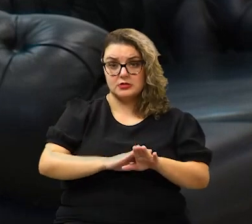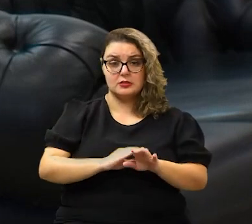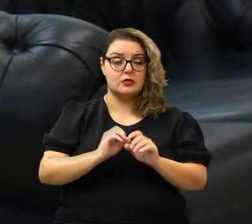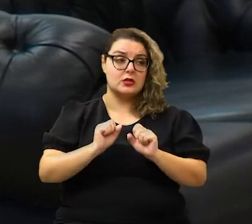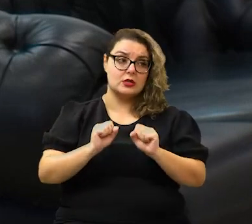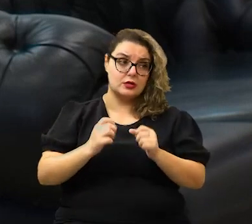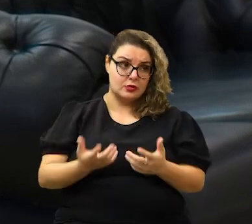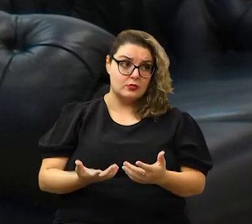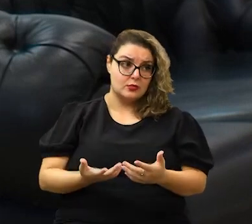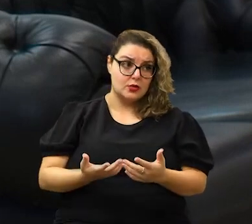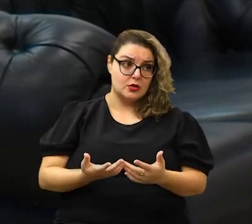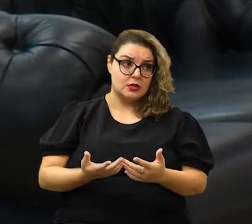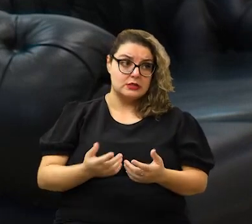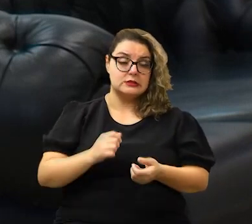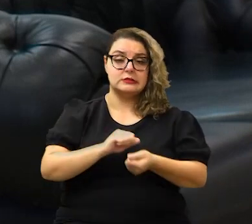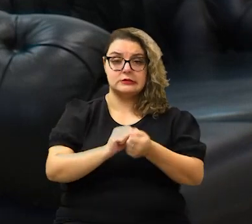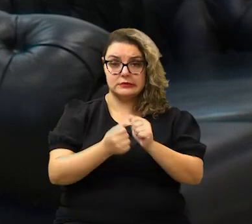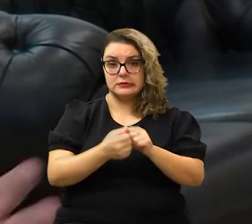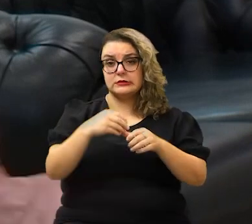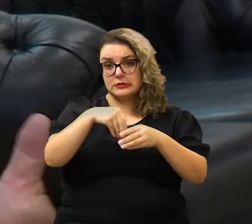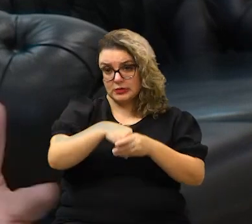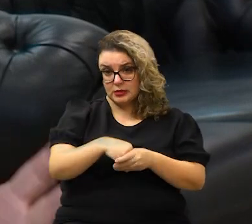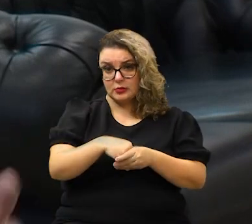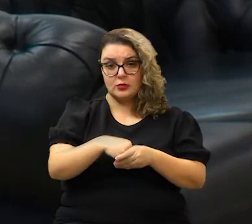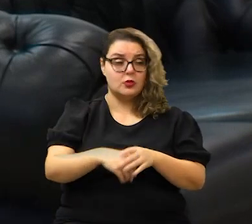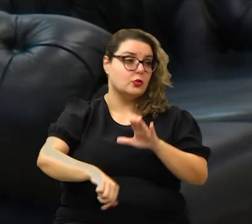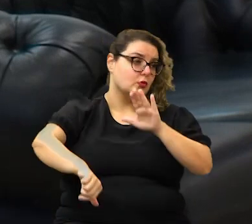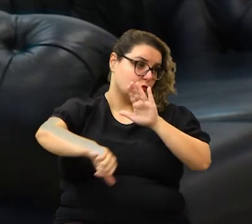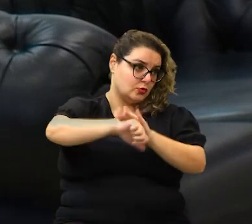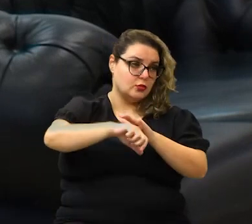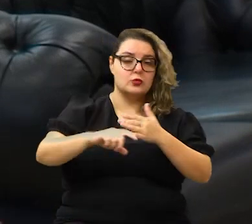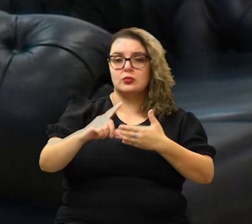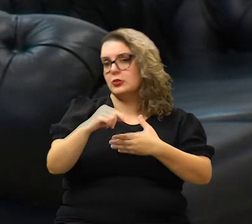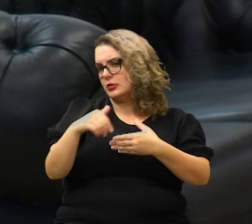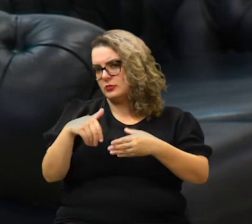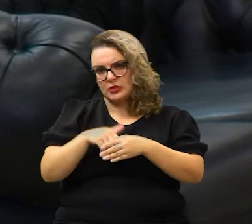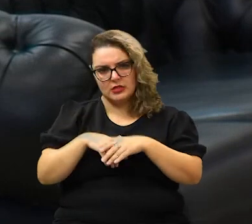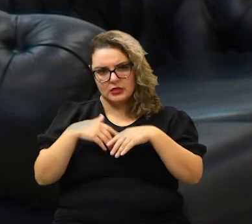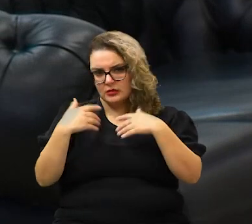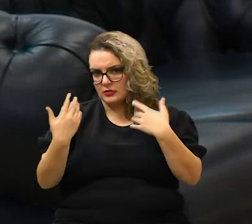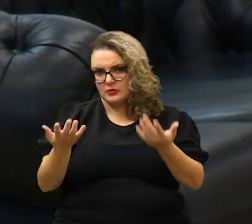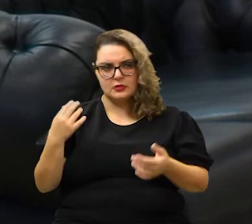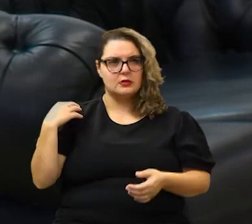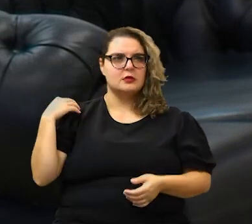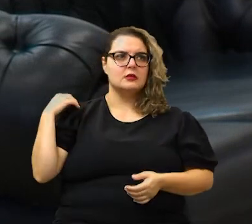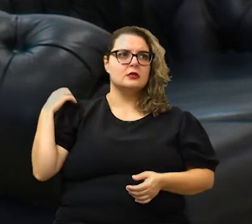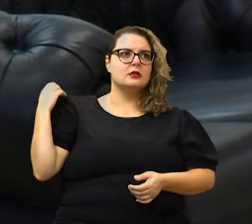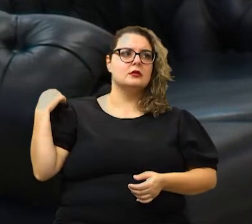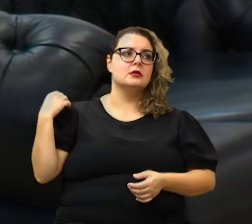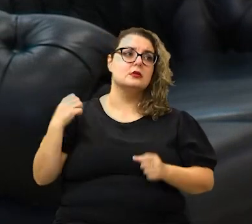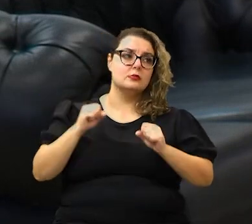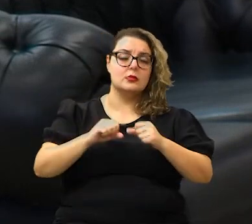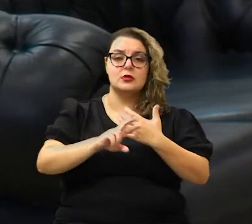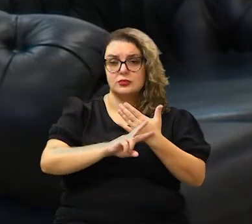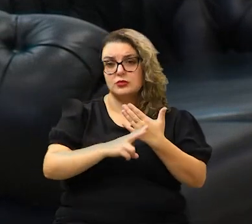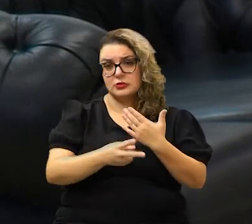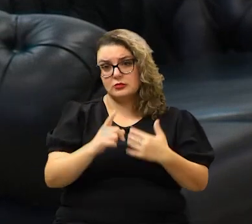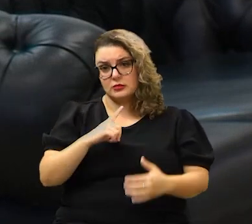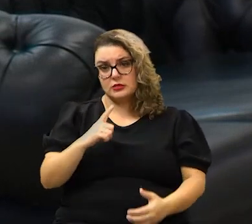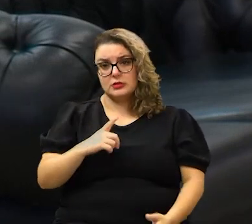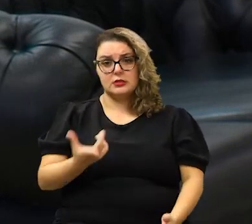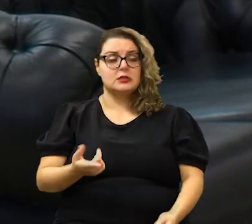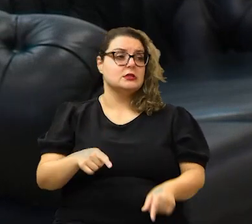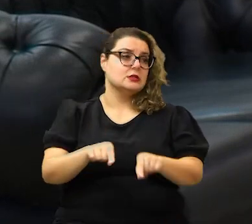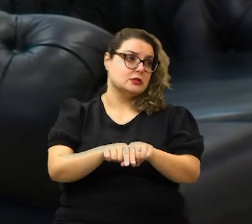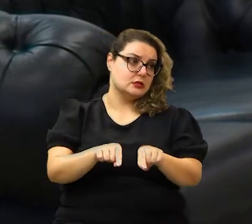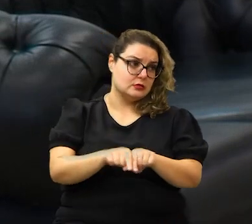ação que possa ser enquadrada como um crime eleitoral e possa ter